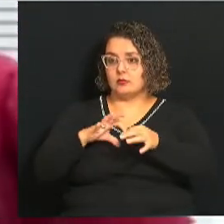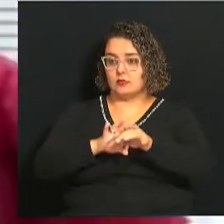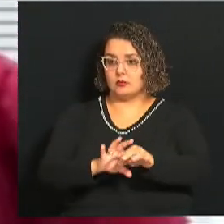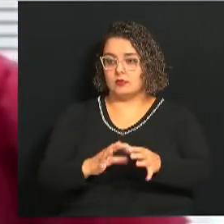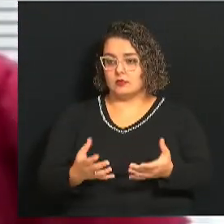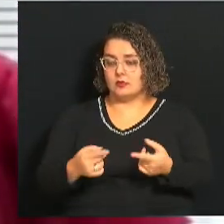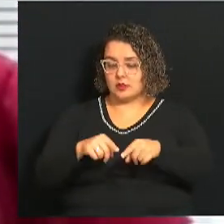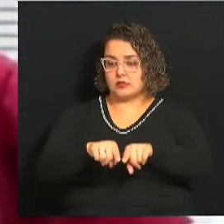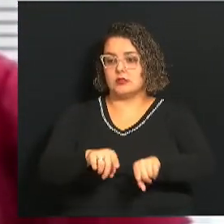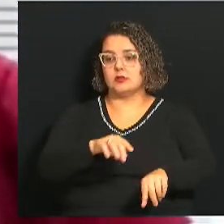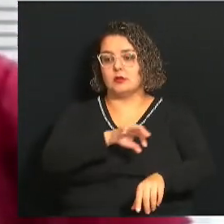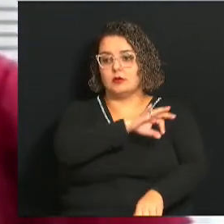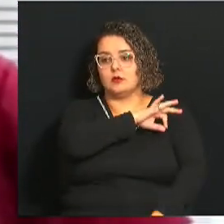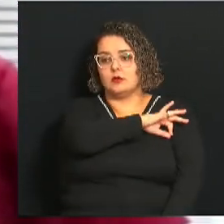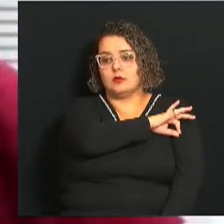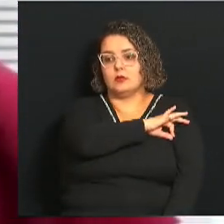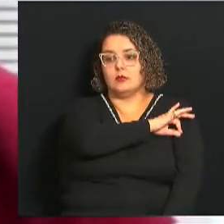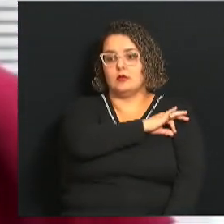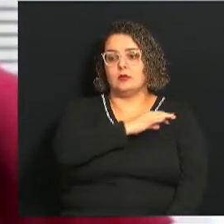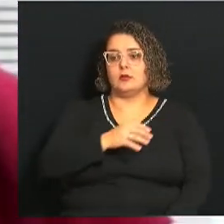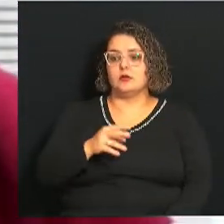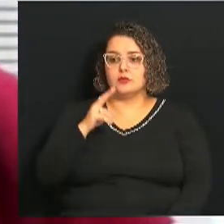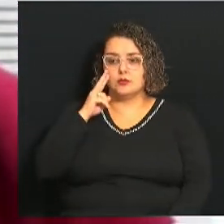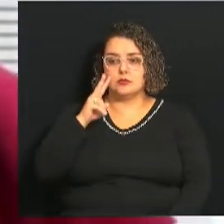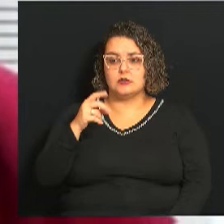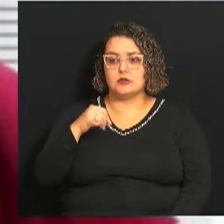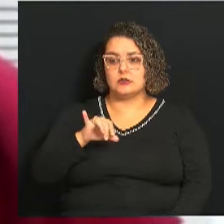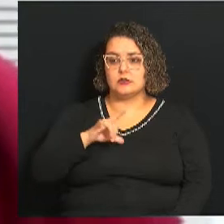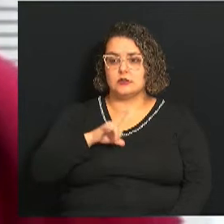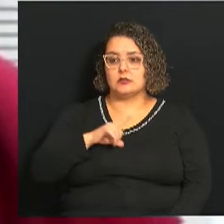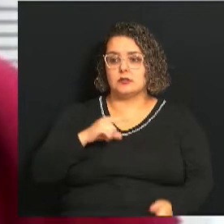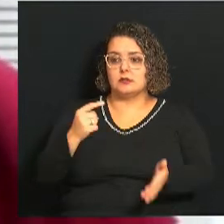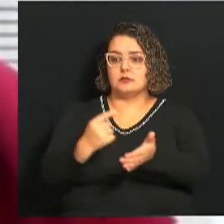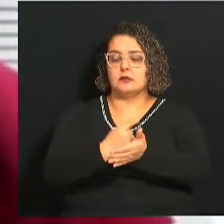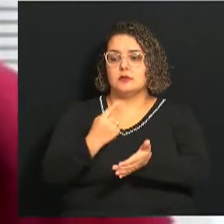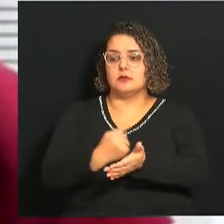aí. Deixa eu ver se tem mais alguma pergunta aqui.